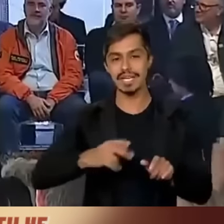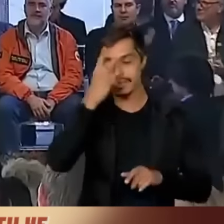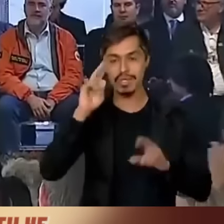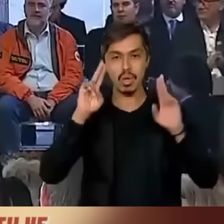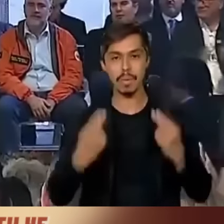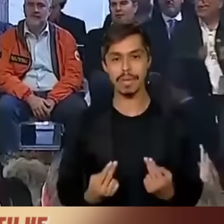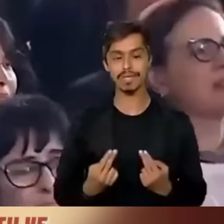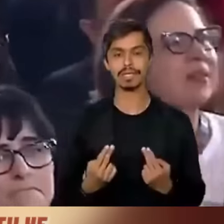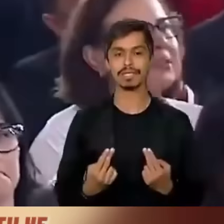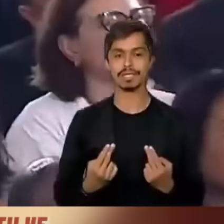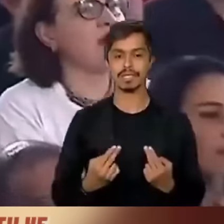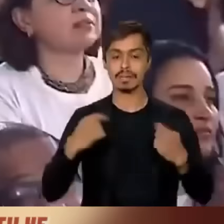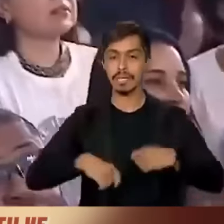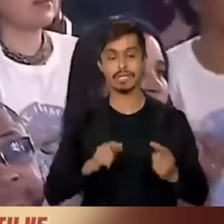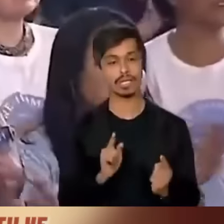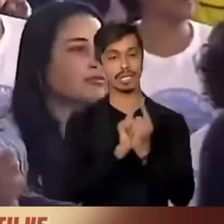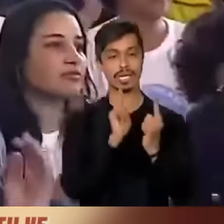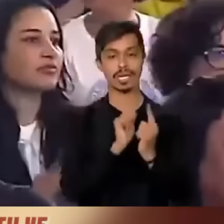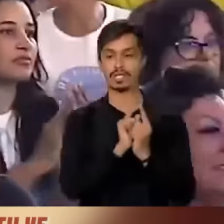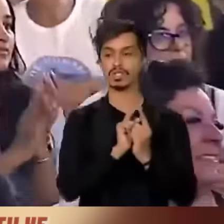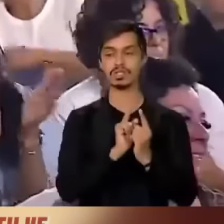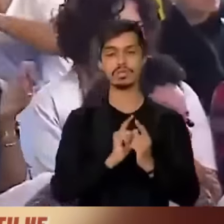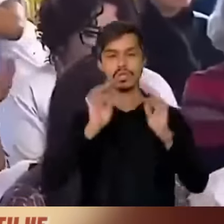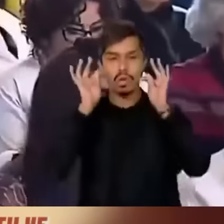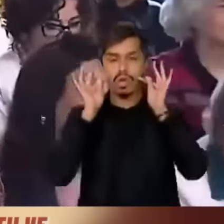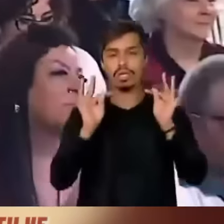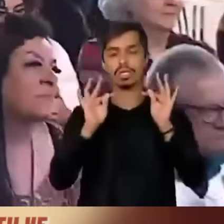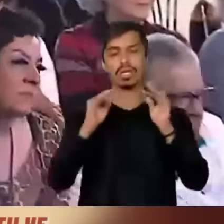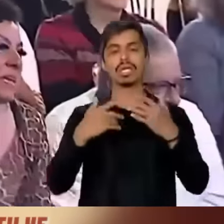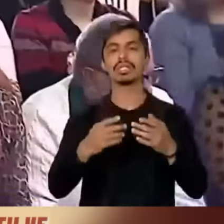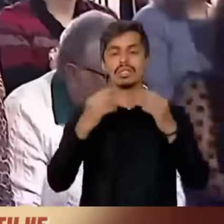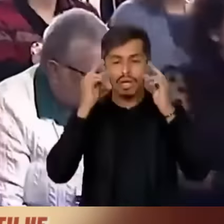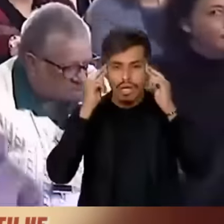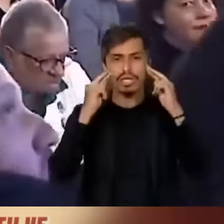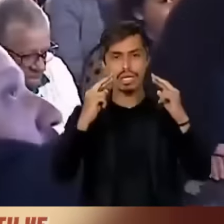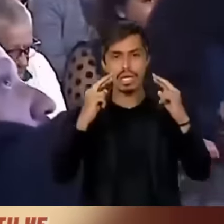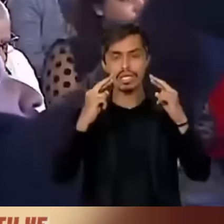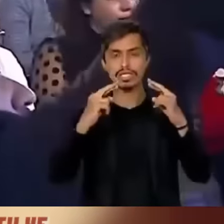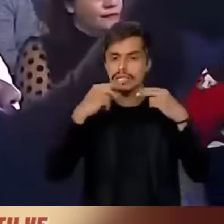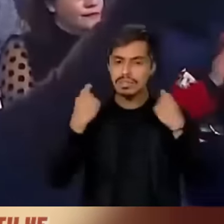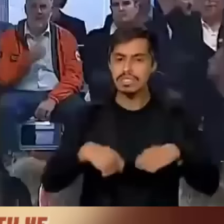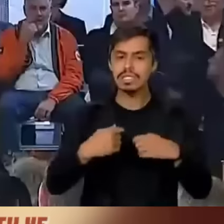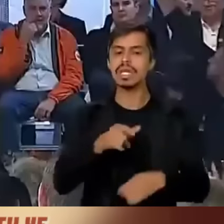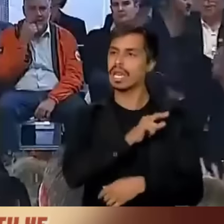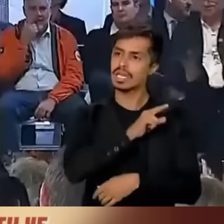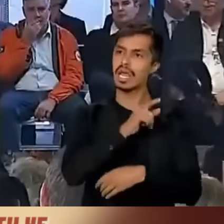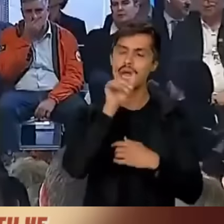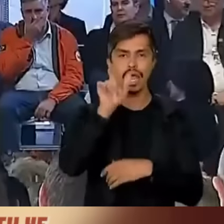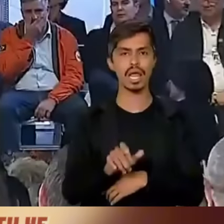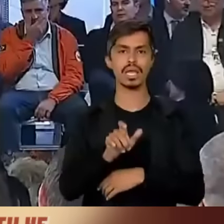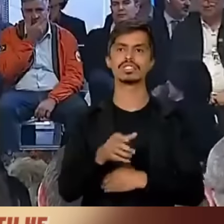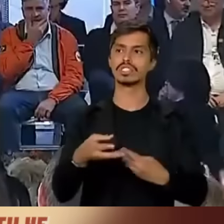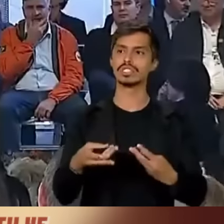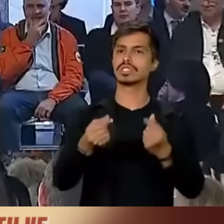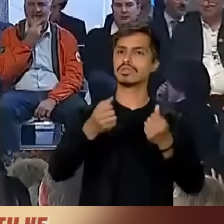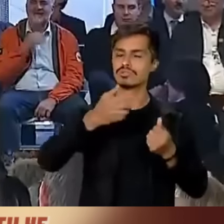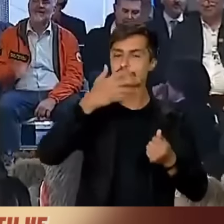humano entrando para ser tratado e tem que ser tratado com respeito. Tem que ser tratado com fraternidade e tem que ter muita